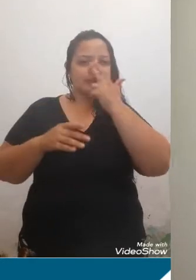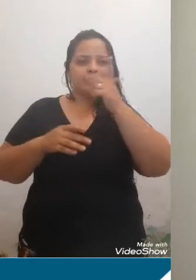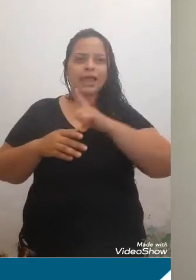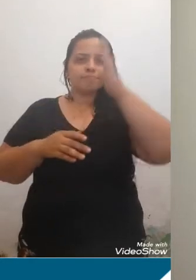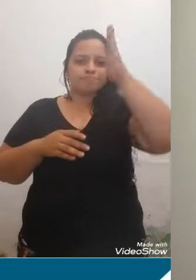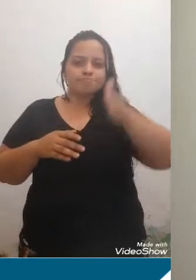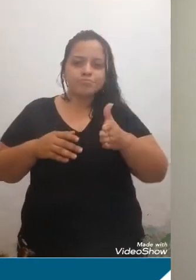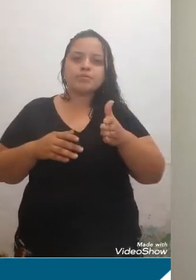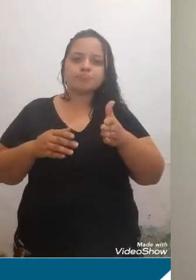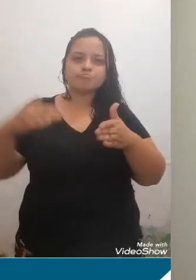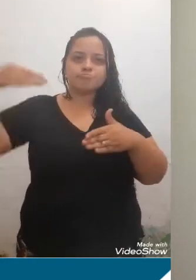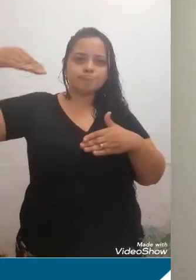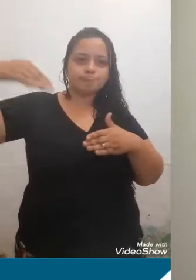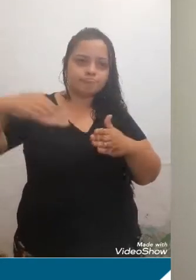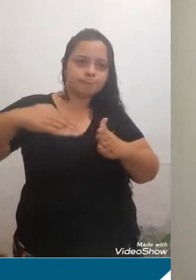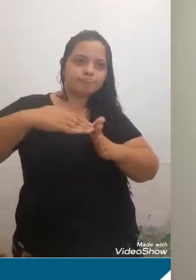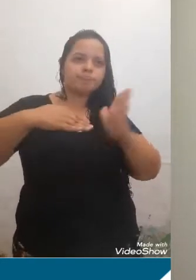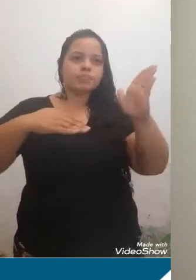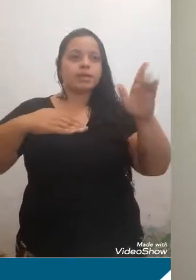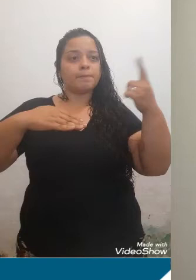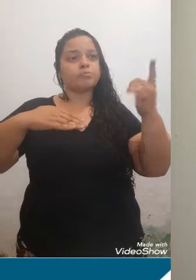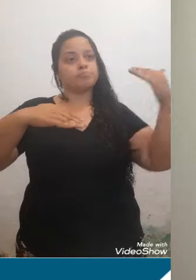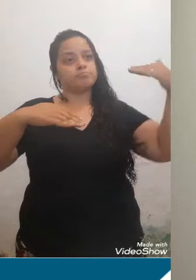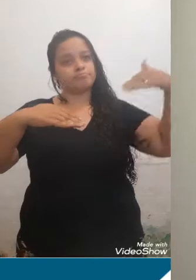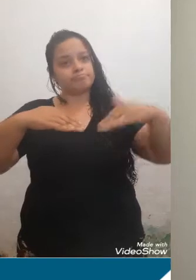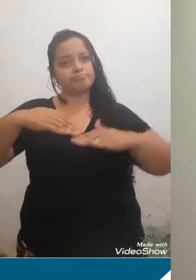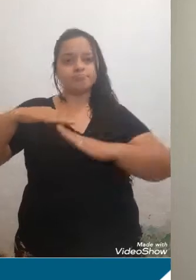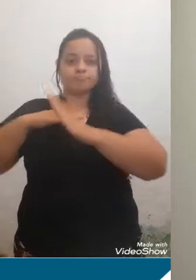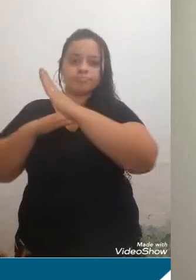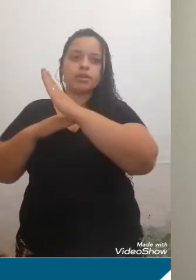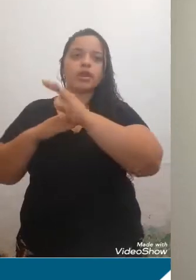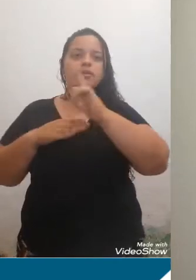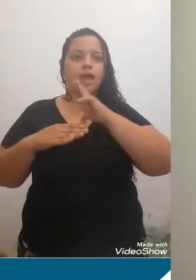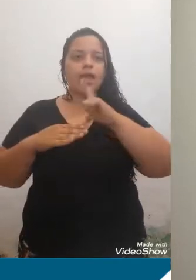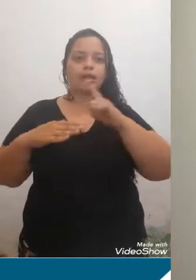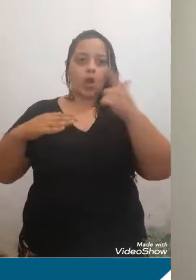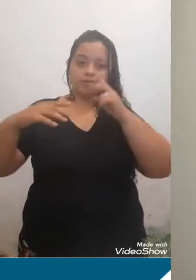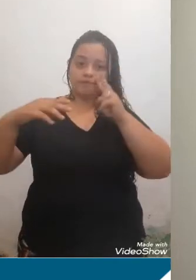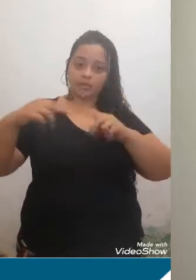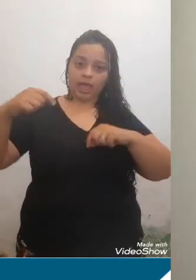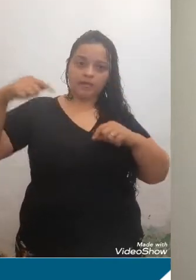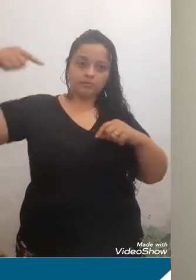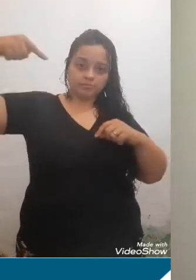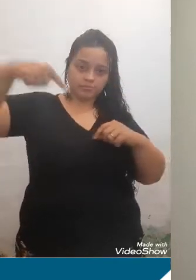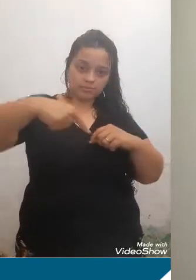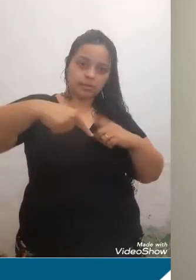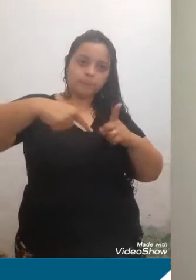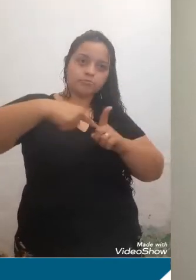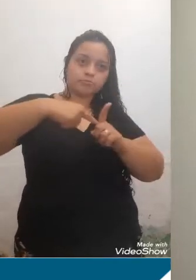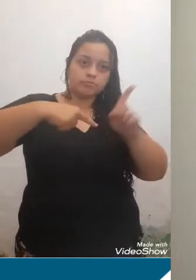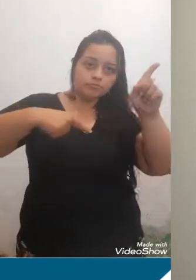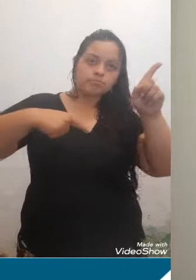entre dois meios de propagação e retorna para o meio de incidência. Tá vendo? Ele atinge a superfície e